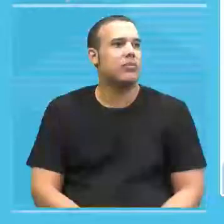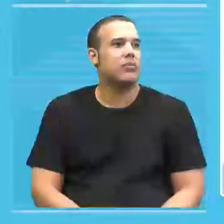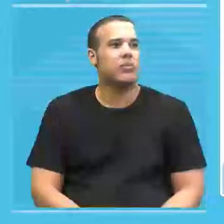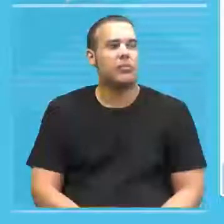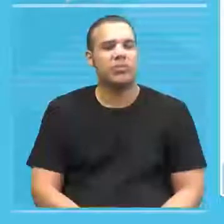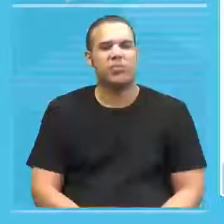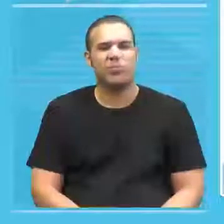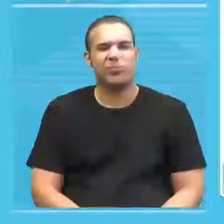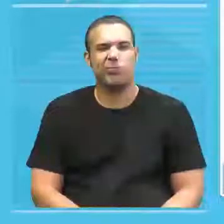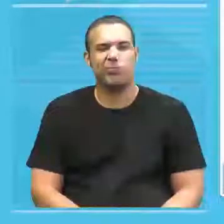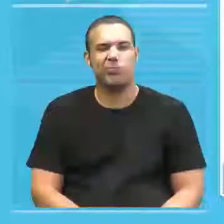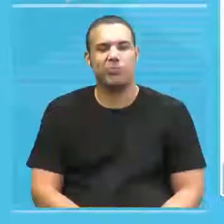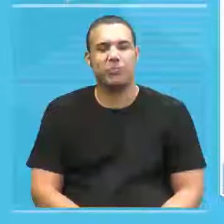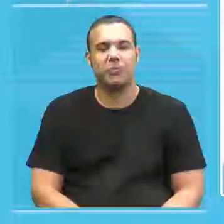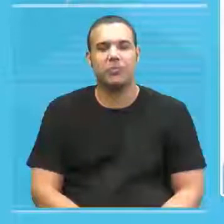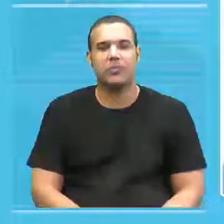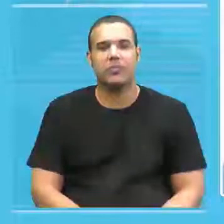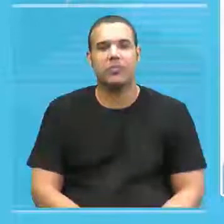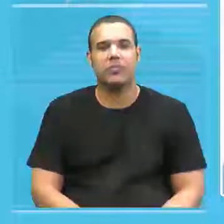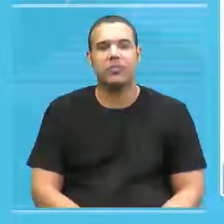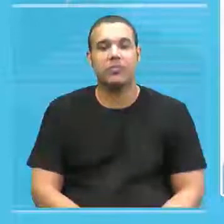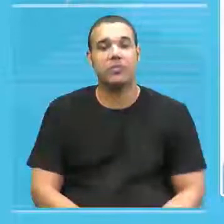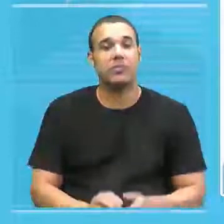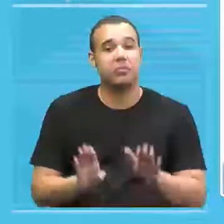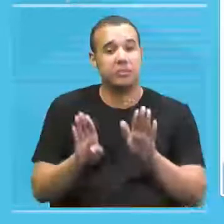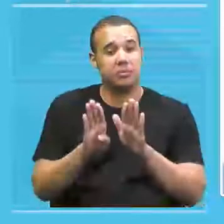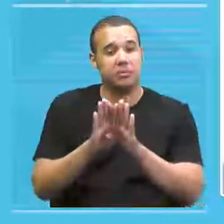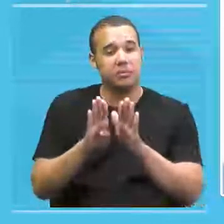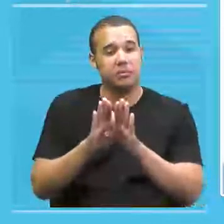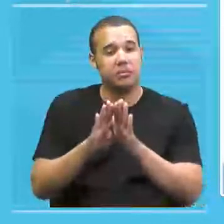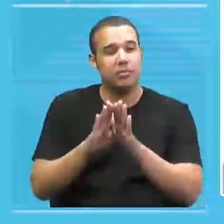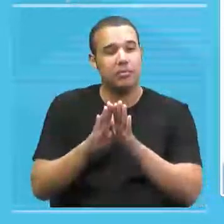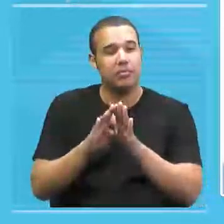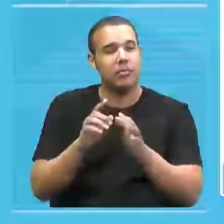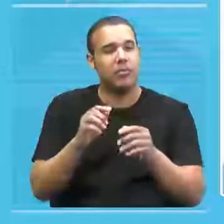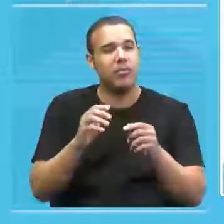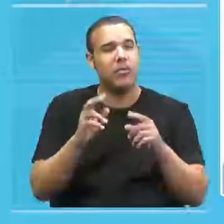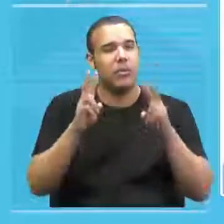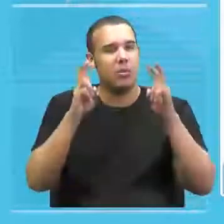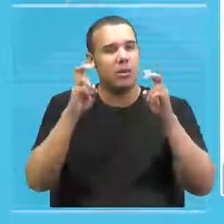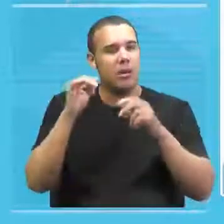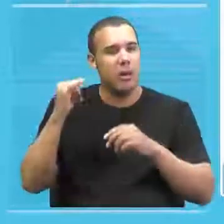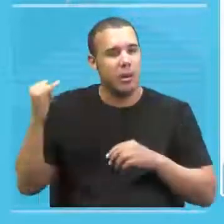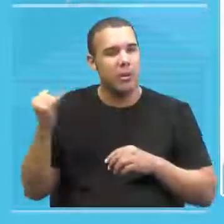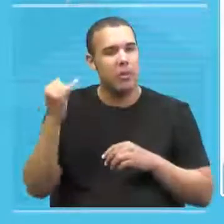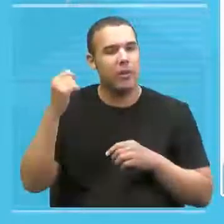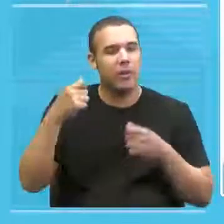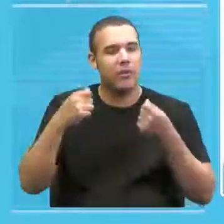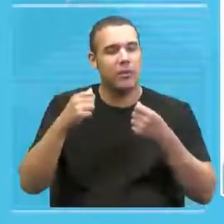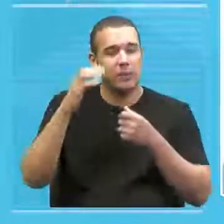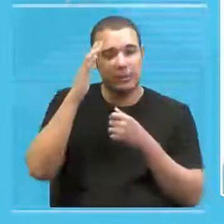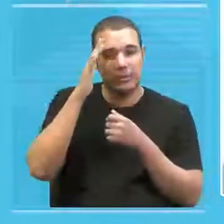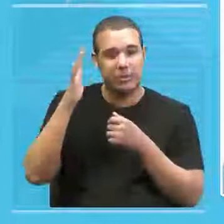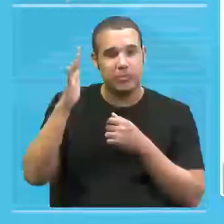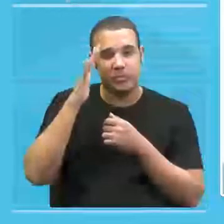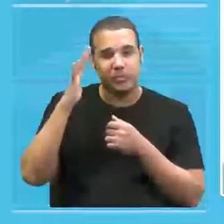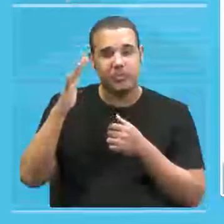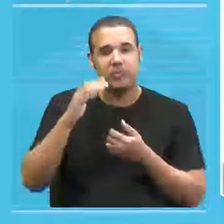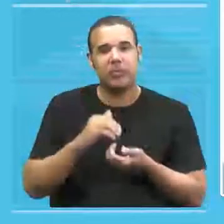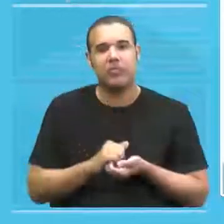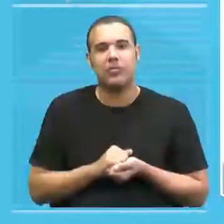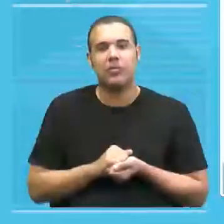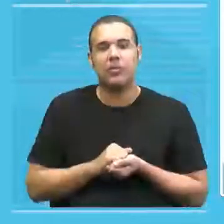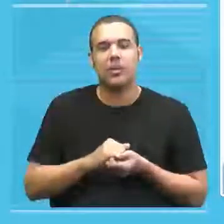então é também tem um ponto interessante que cabe a gente fazer reflexões viu minha gente